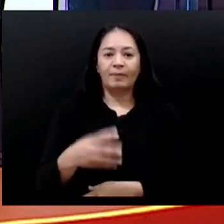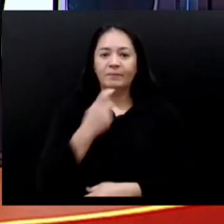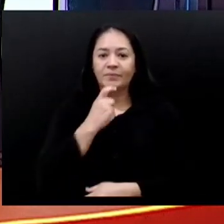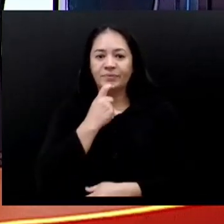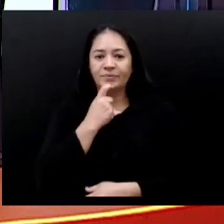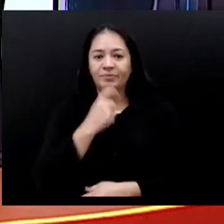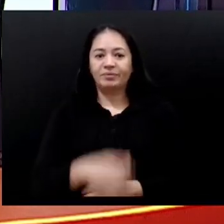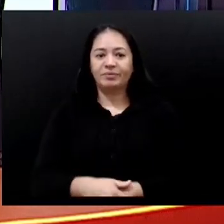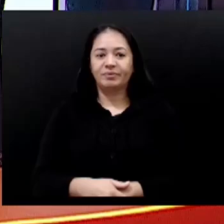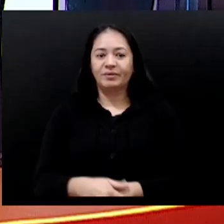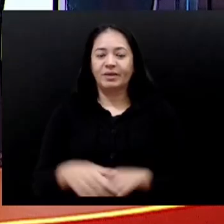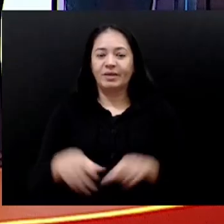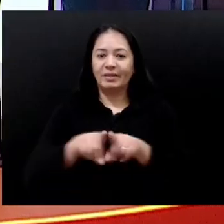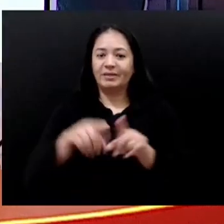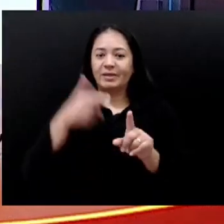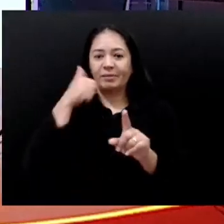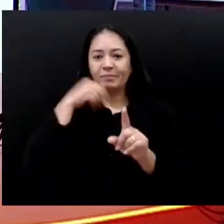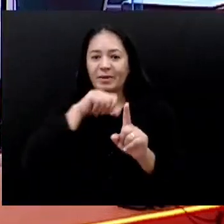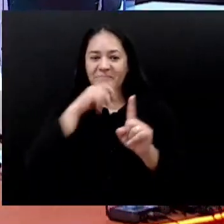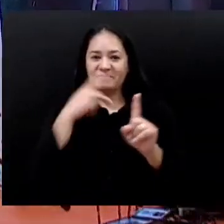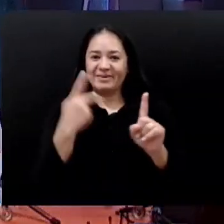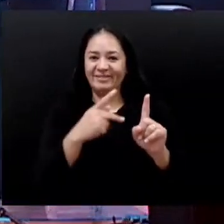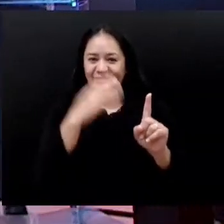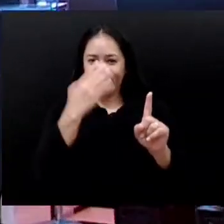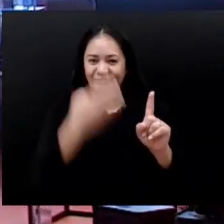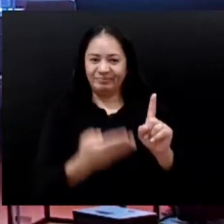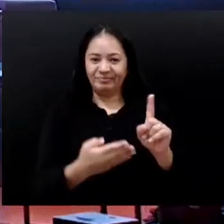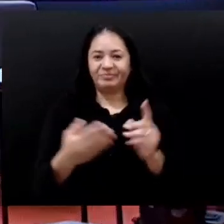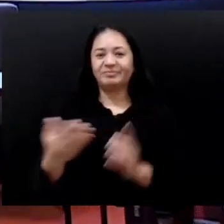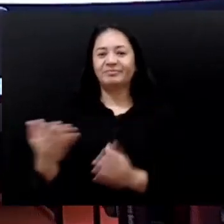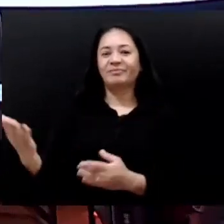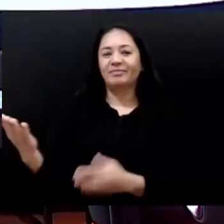do nosso homenageado, Adriana Flose.